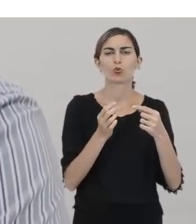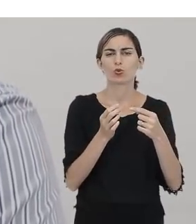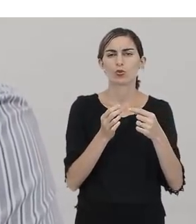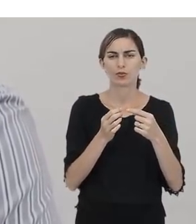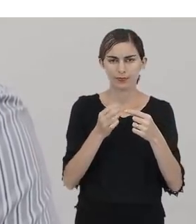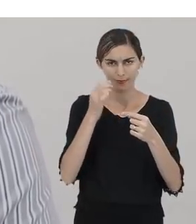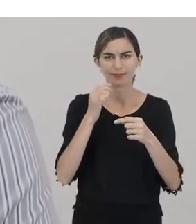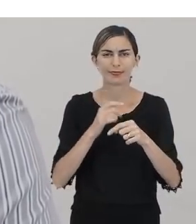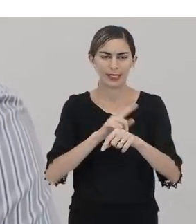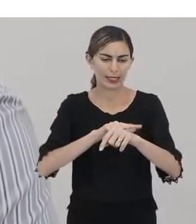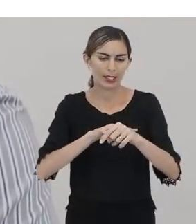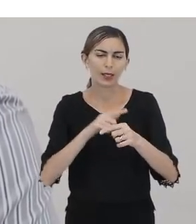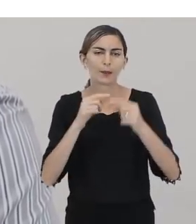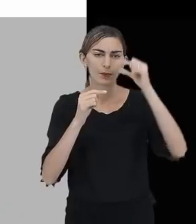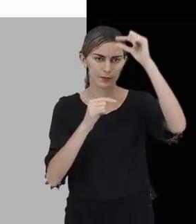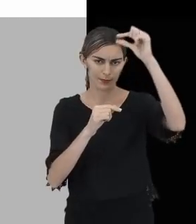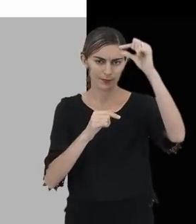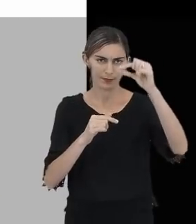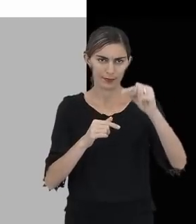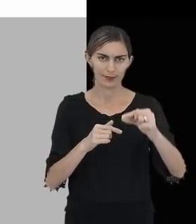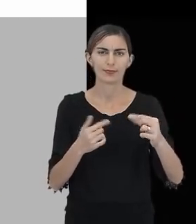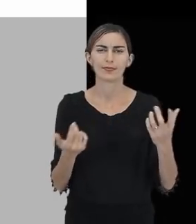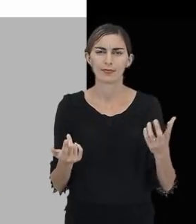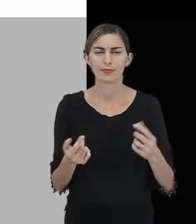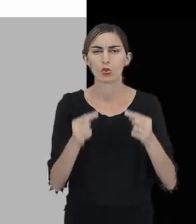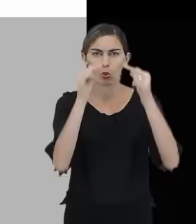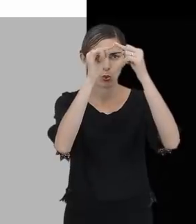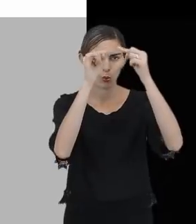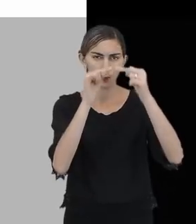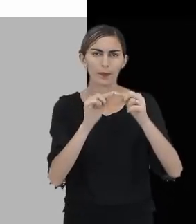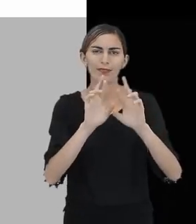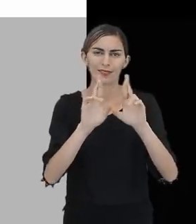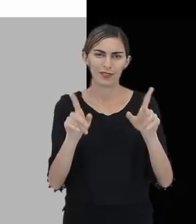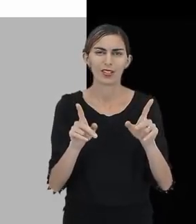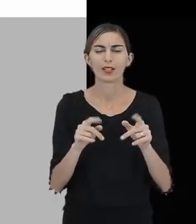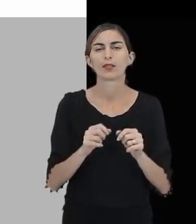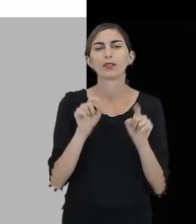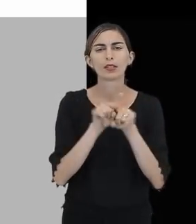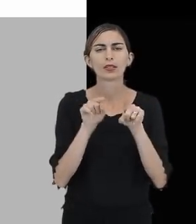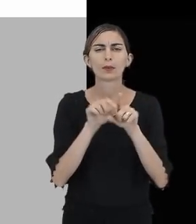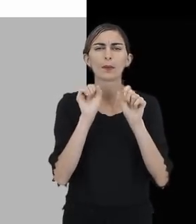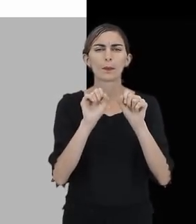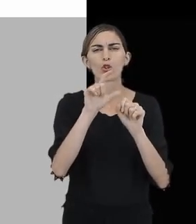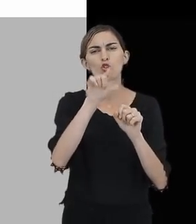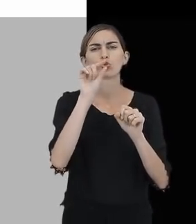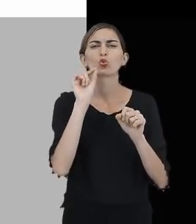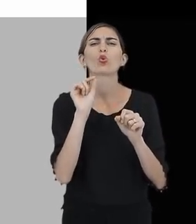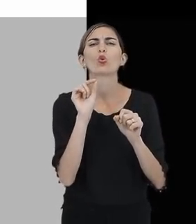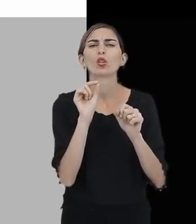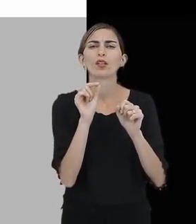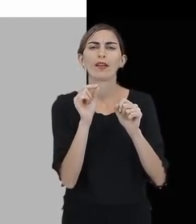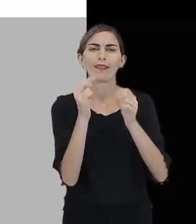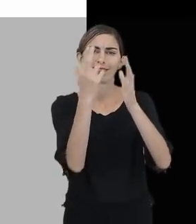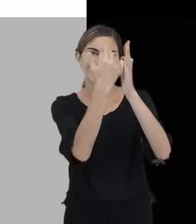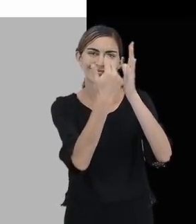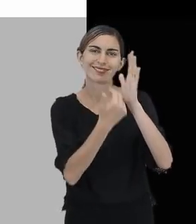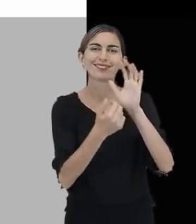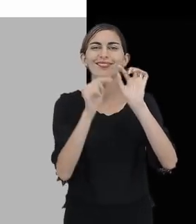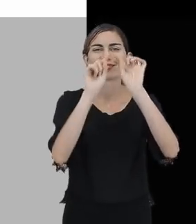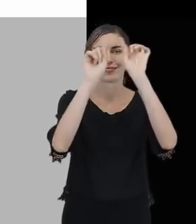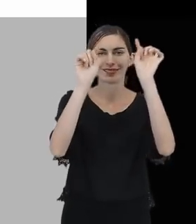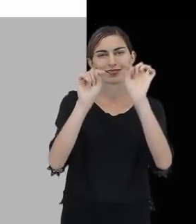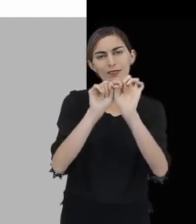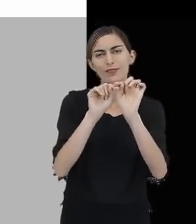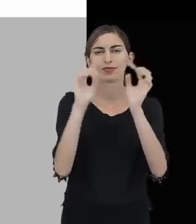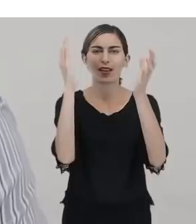Vocês podem fazer o teste aí, tá, pessoal? Então você também pode definir o estilo, certo? O estilo, você define